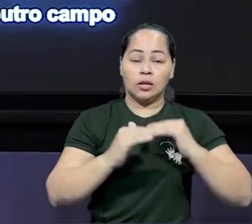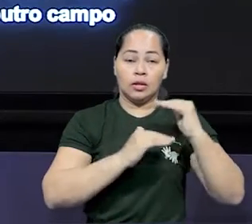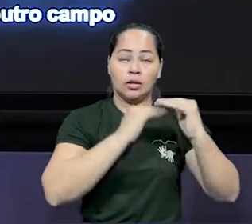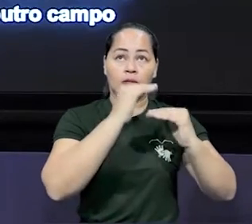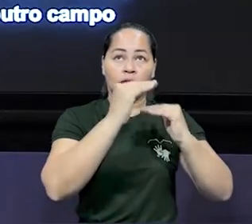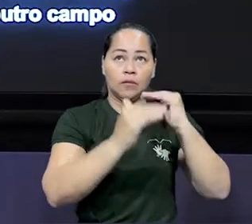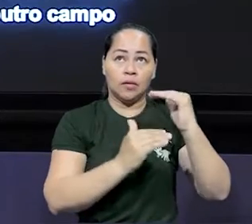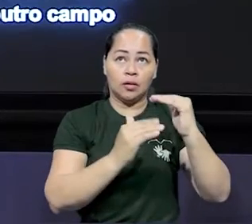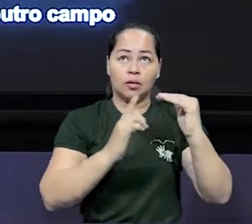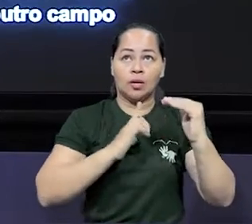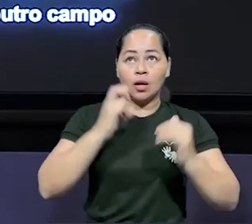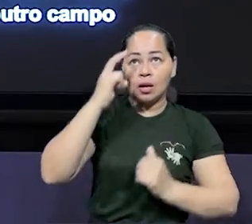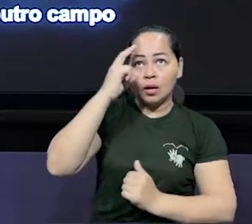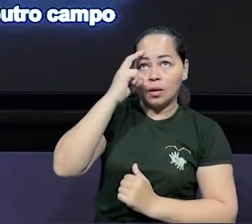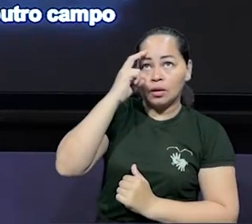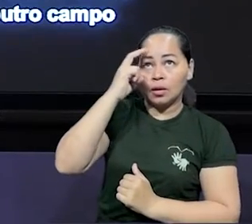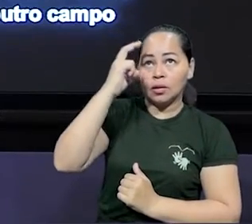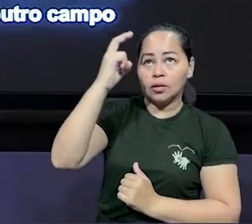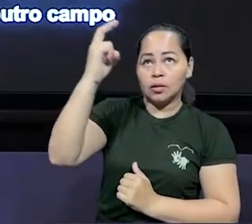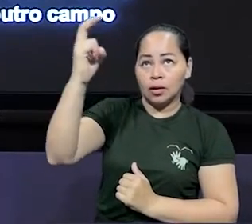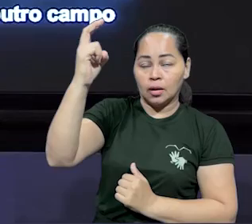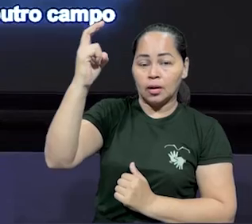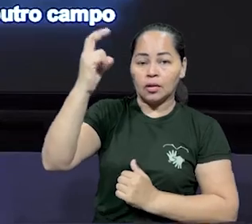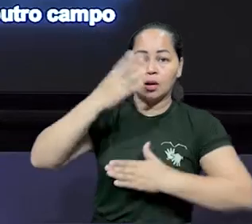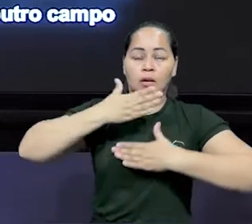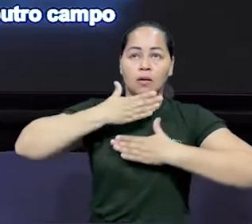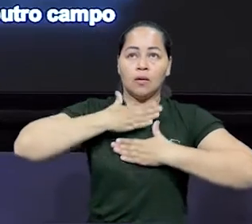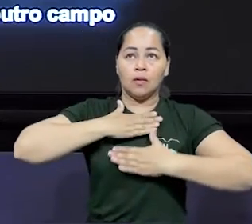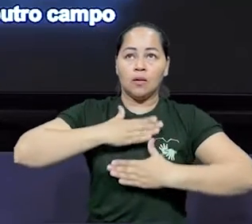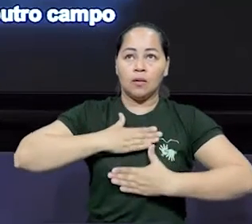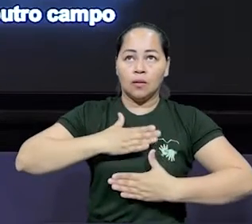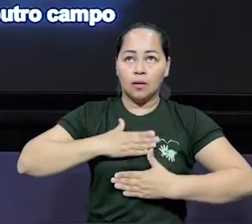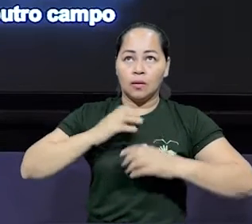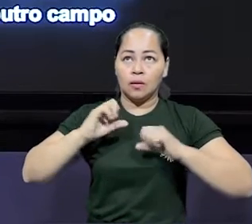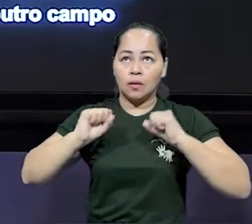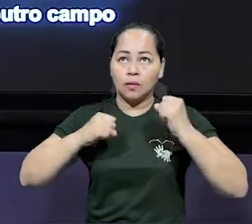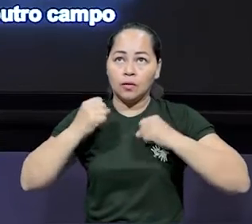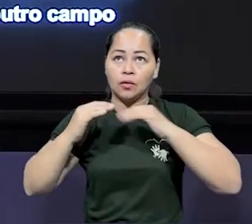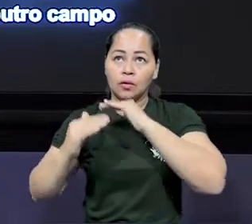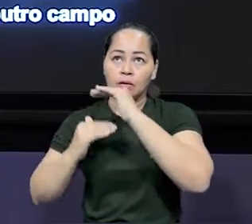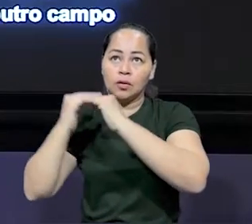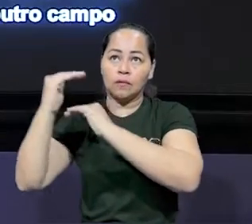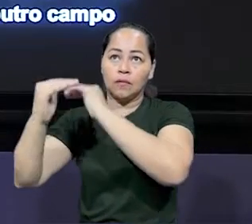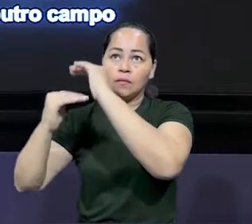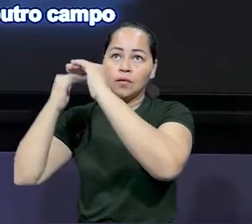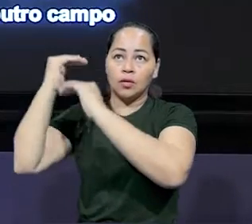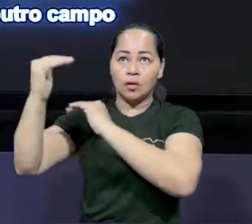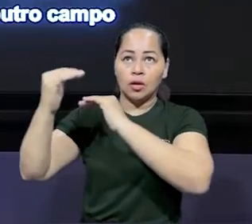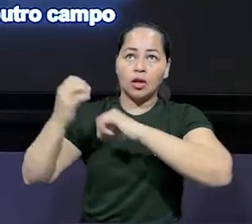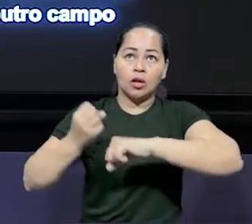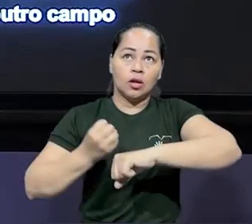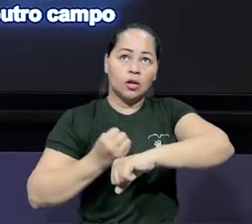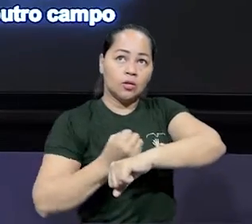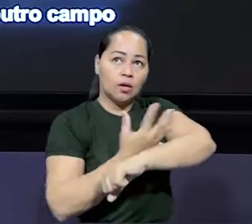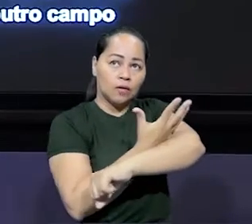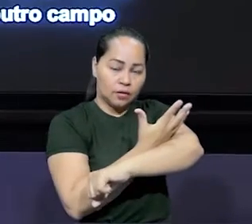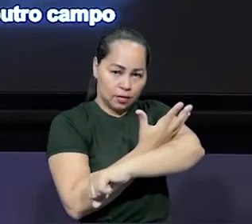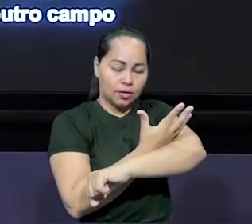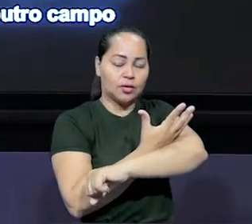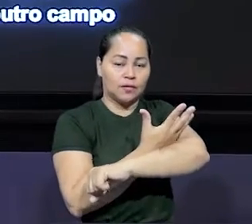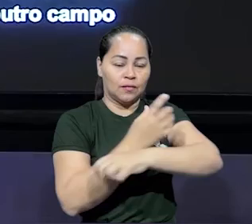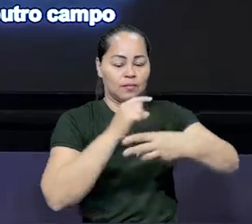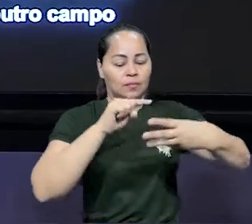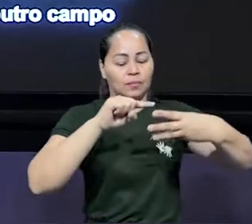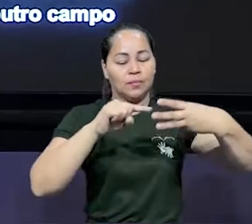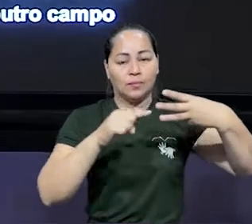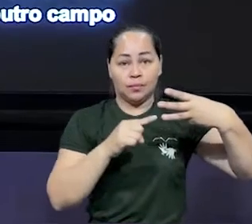dá na alternância desses aspectos, dos aspectos intelectuais, do desenvolvimento motor e